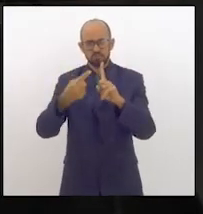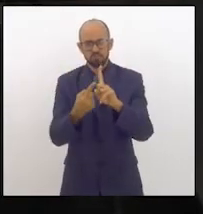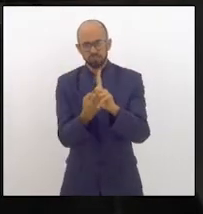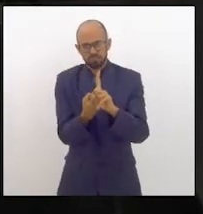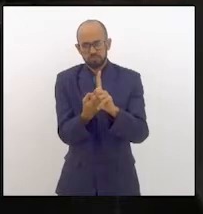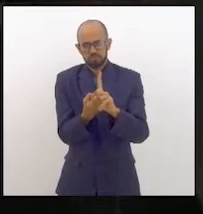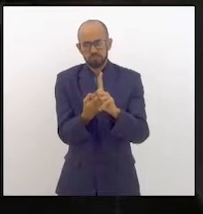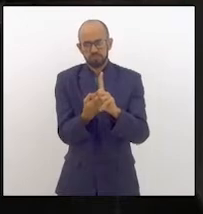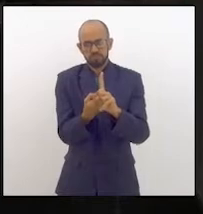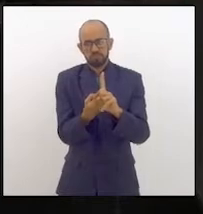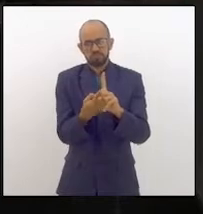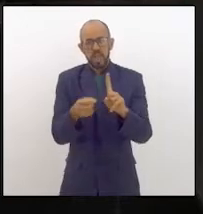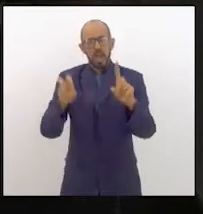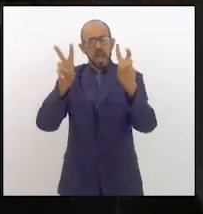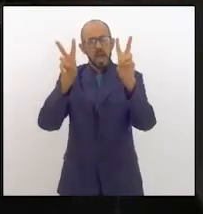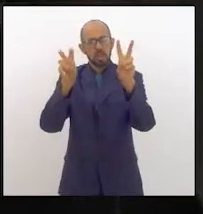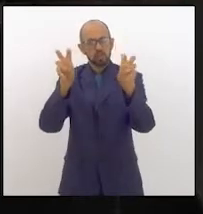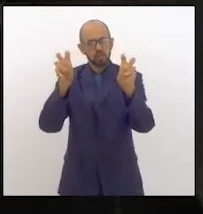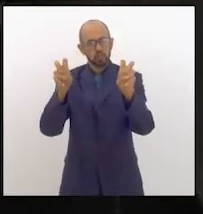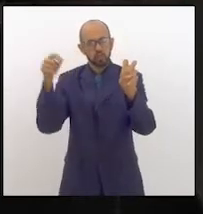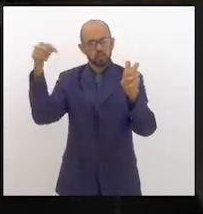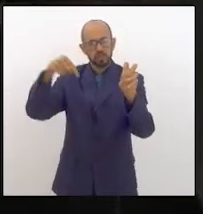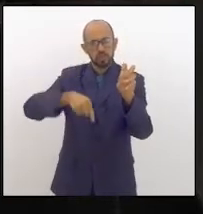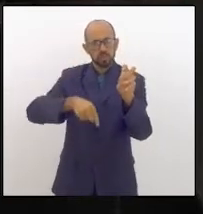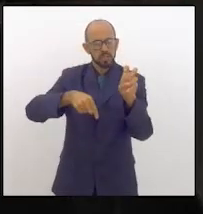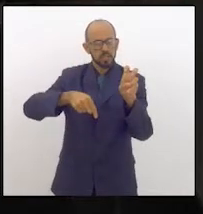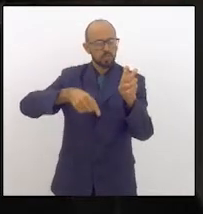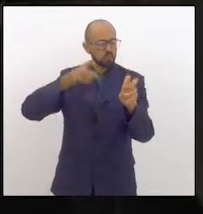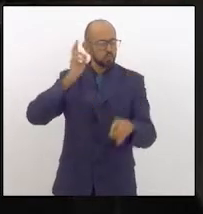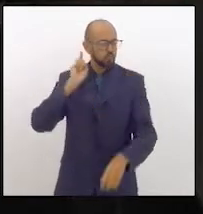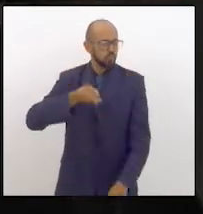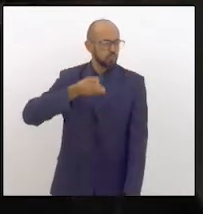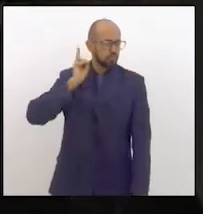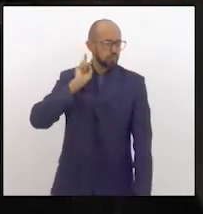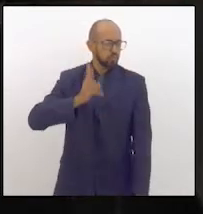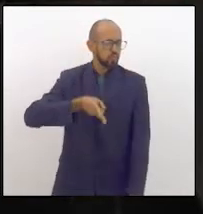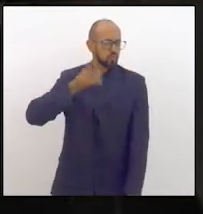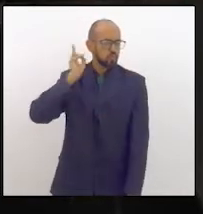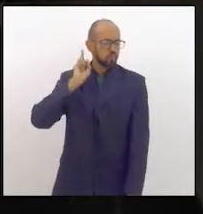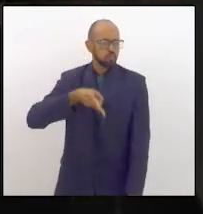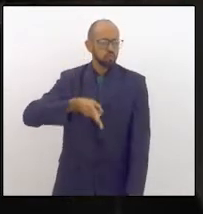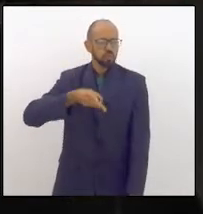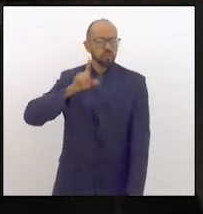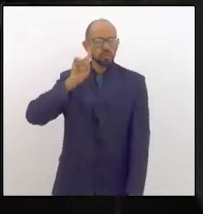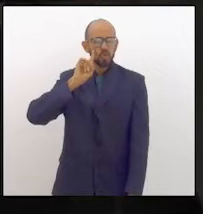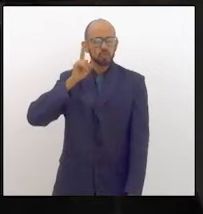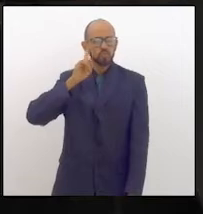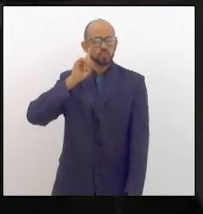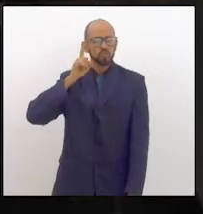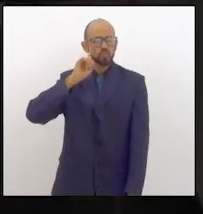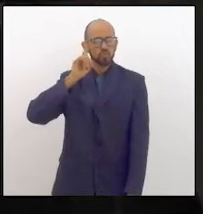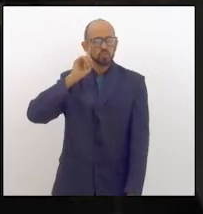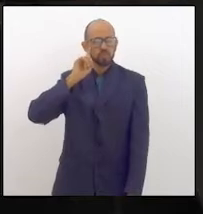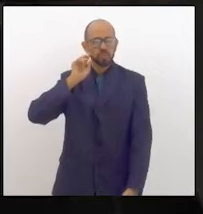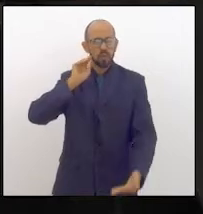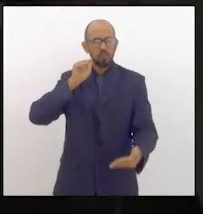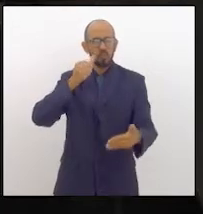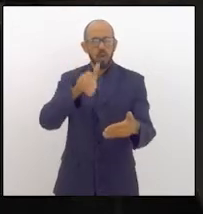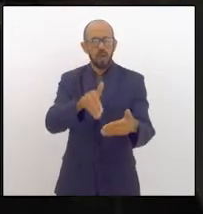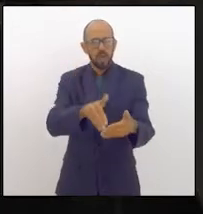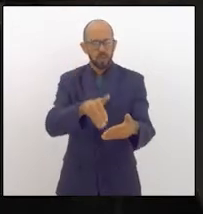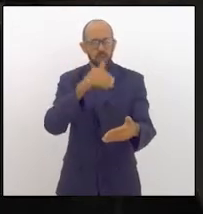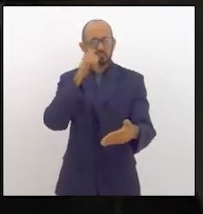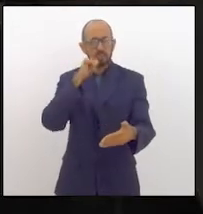pautas essa que estamos aqui no plenário falando diariamente que são pautas voltadas para as